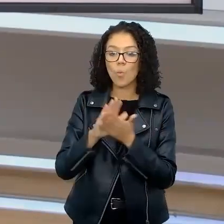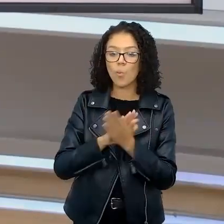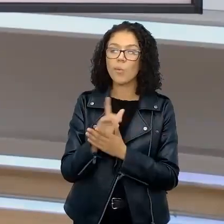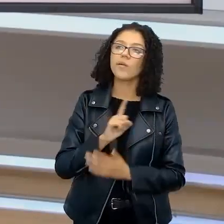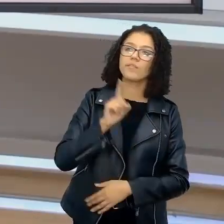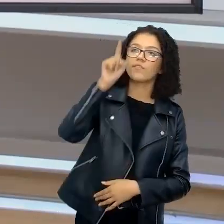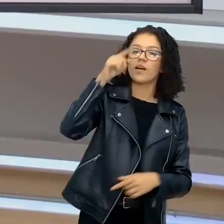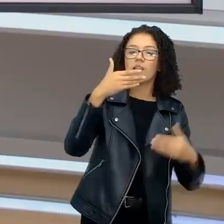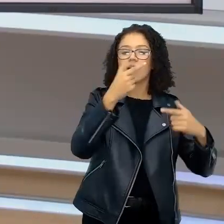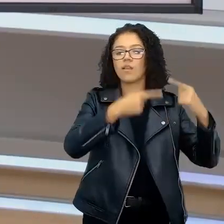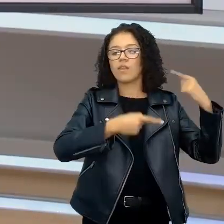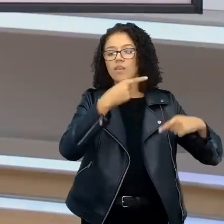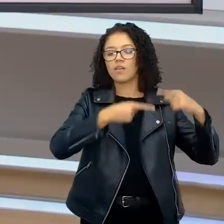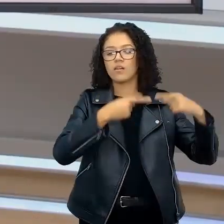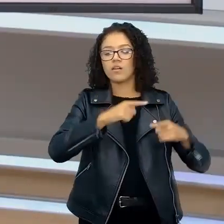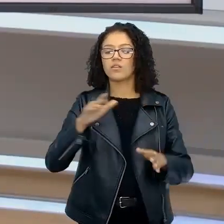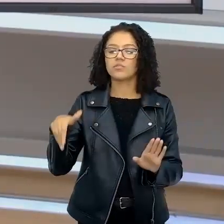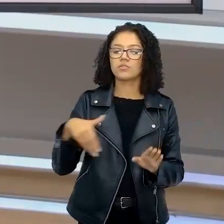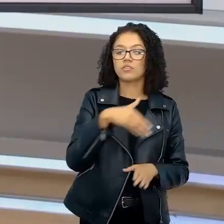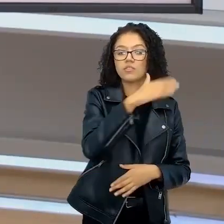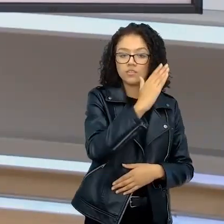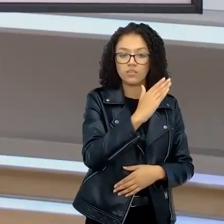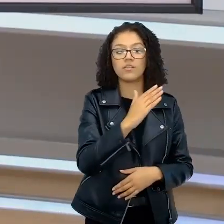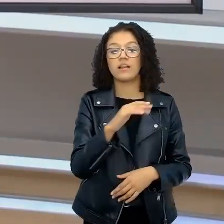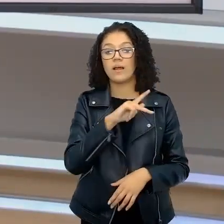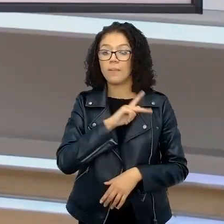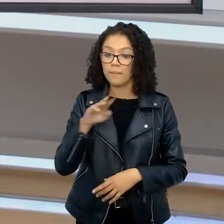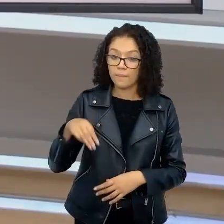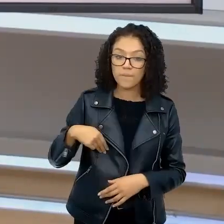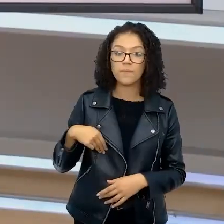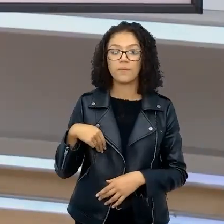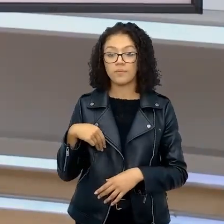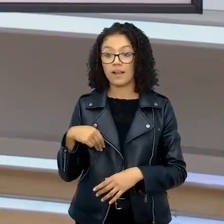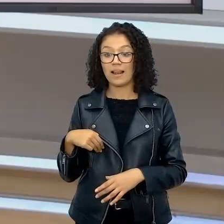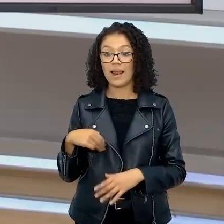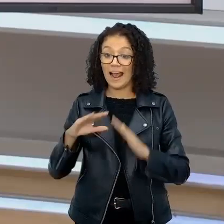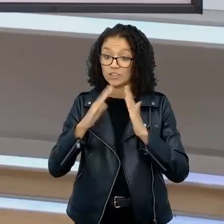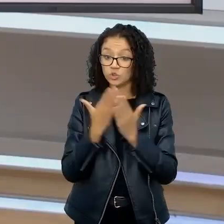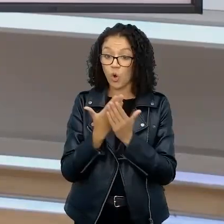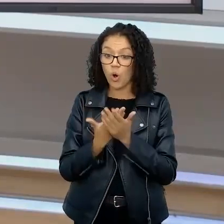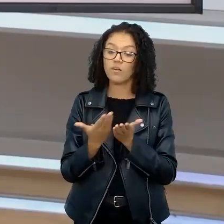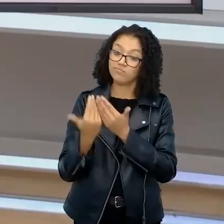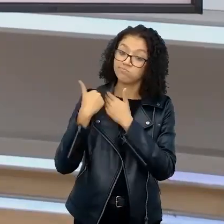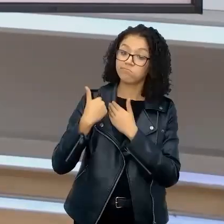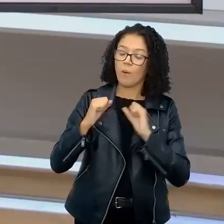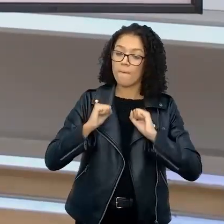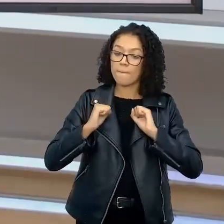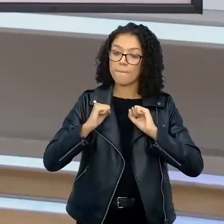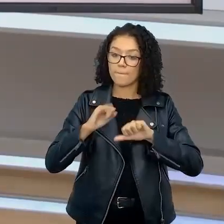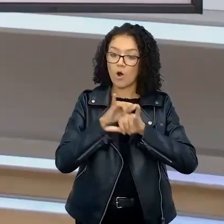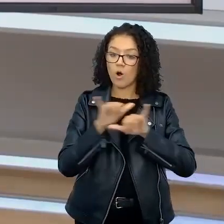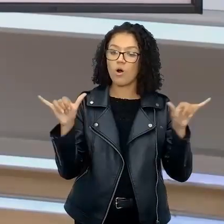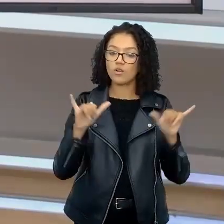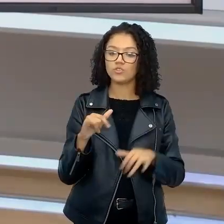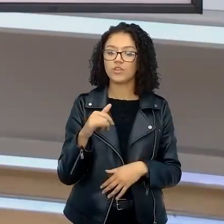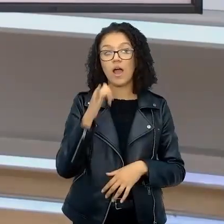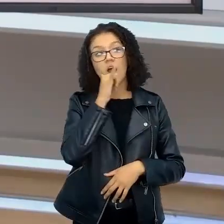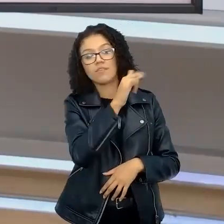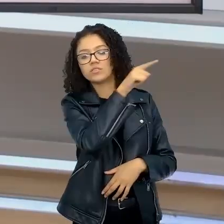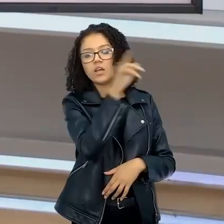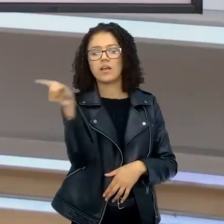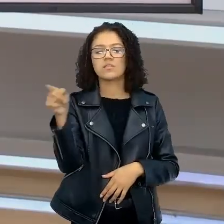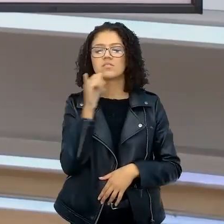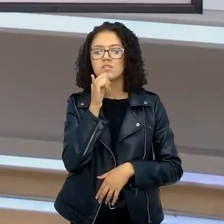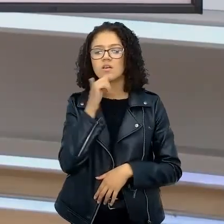está ali, esse serviço está vinculado, também pode ser acionada. A escola pode fazer isso, ela pode procurar esse equipamento, esse